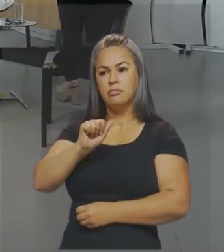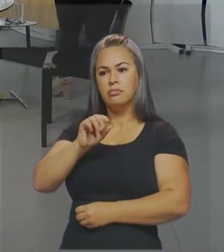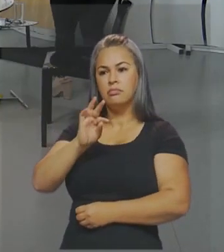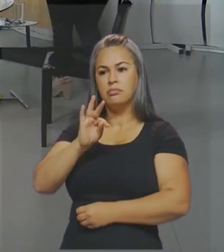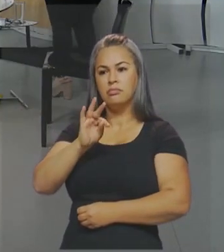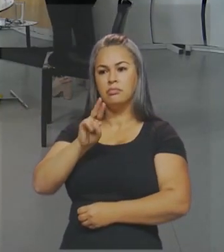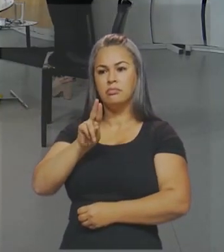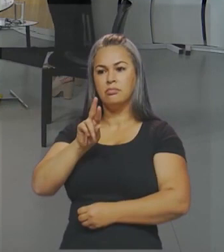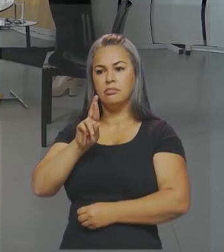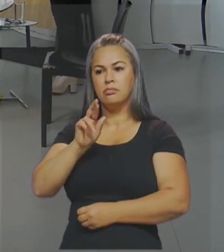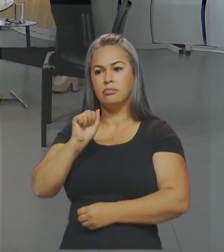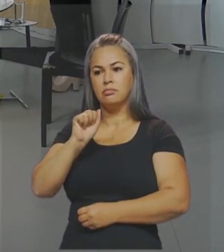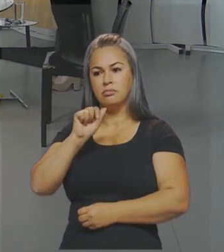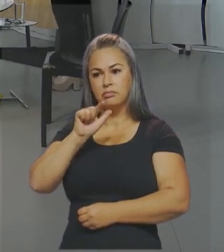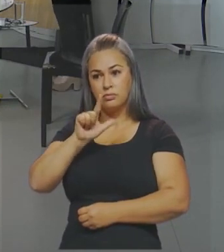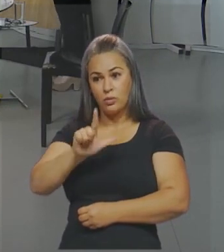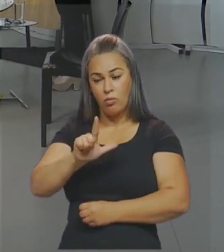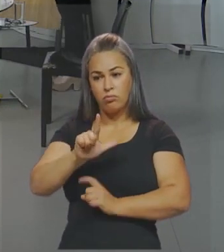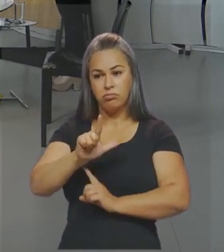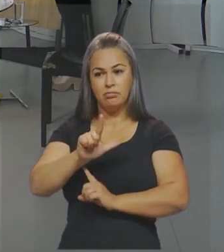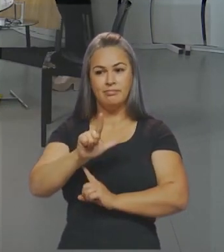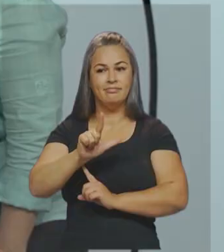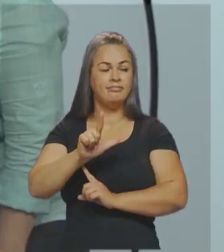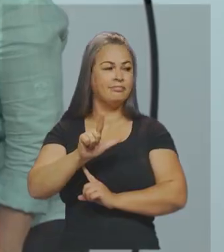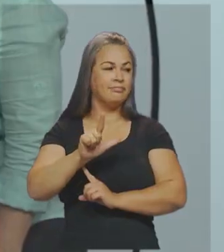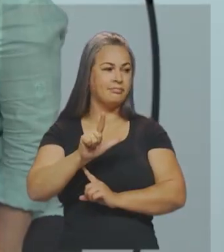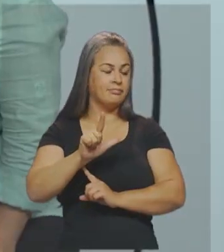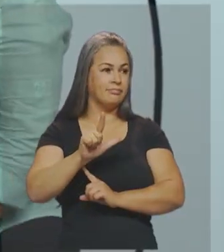Compor número natural, né? Natural.